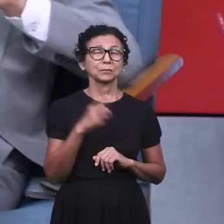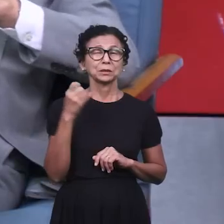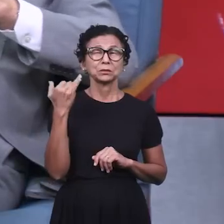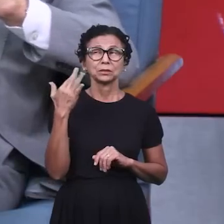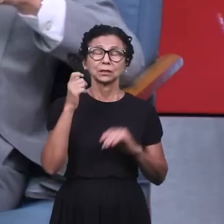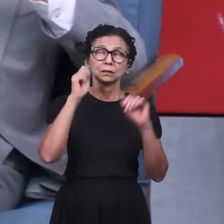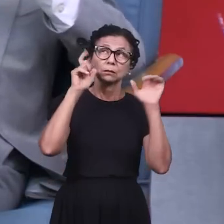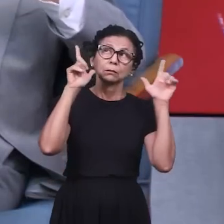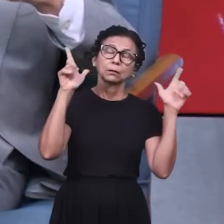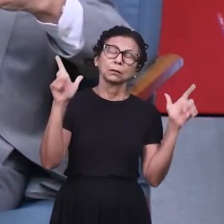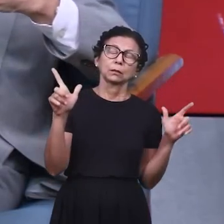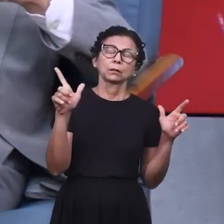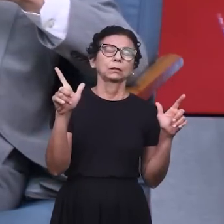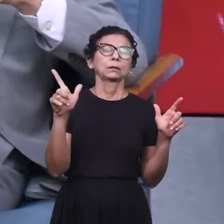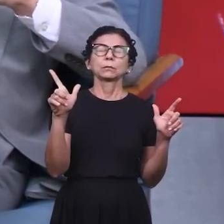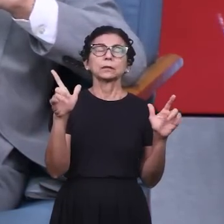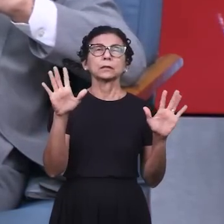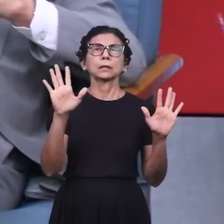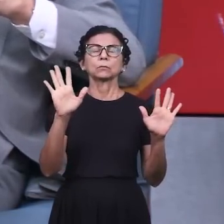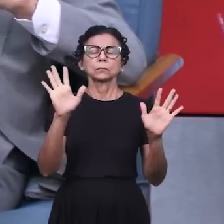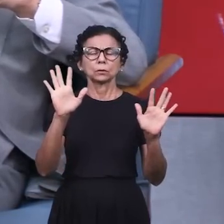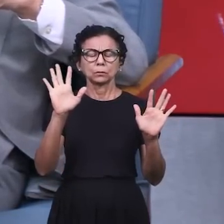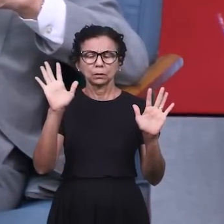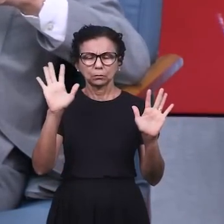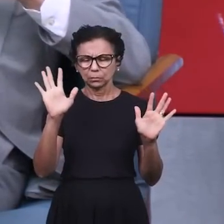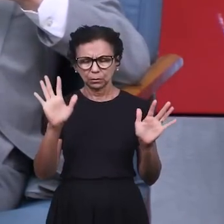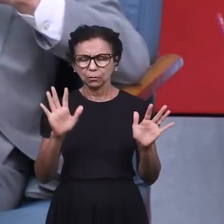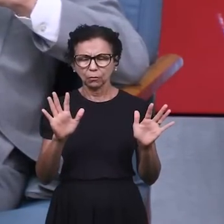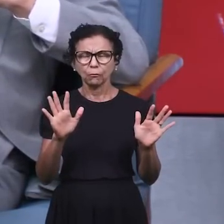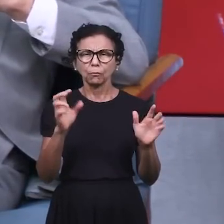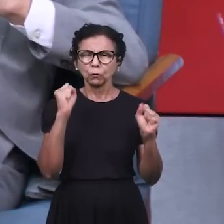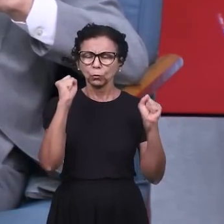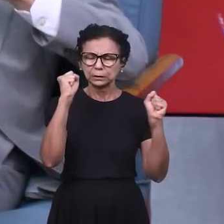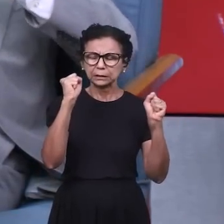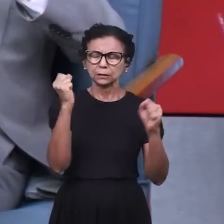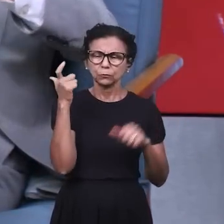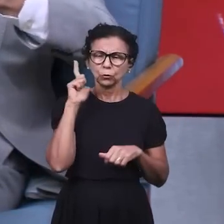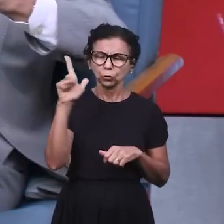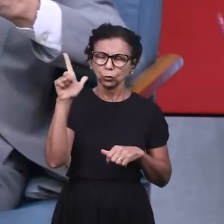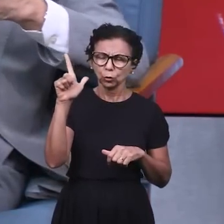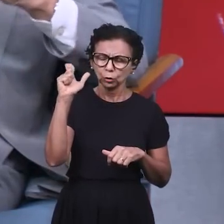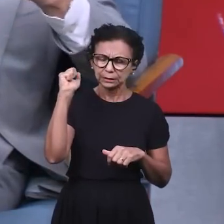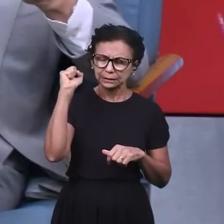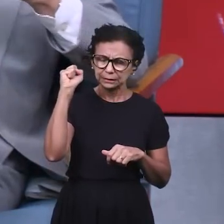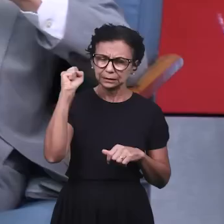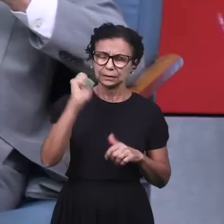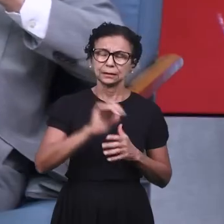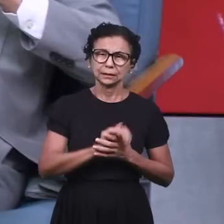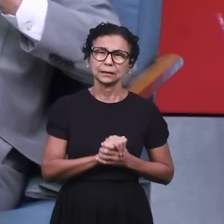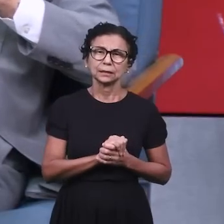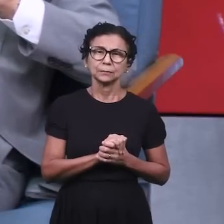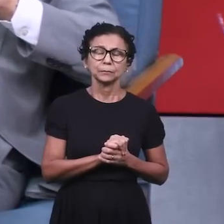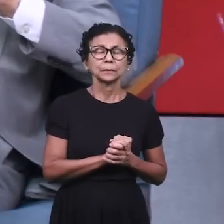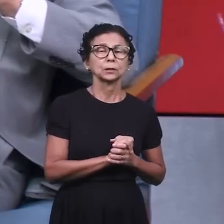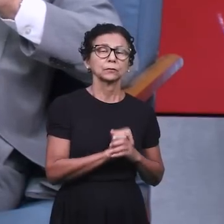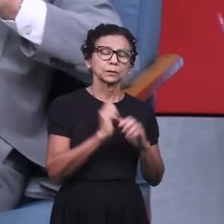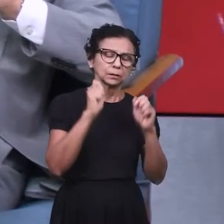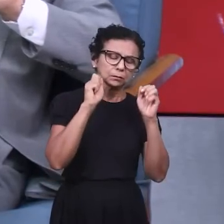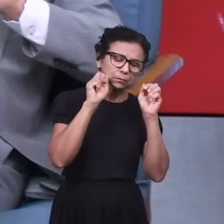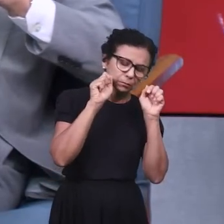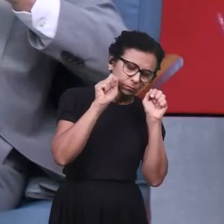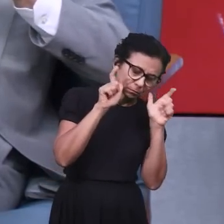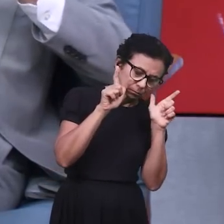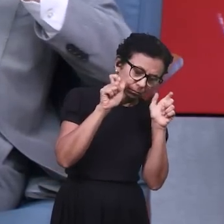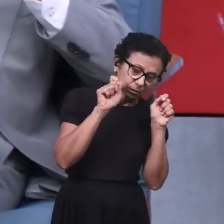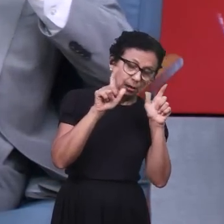acordar naquele momento, mas você vence aquilo, é como se você estivesse apresentando aquilo até como um sacrifício diante do